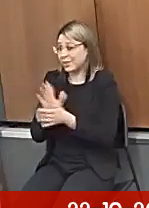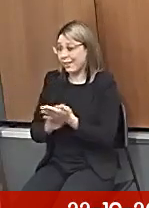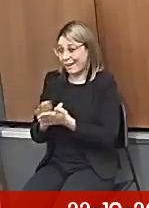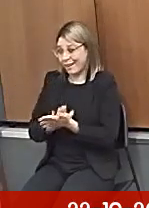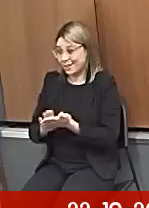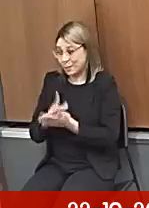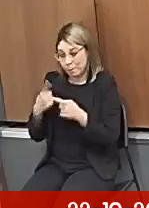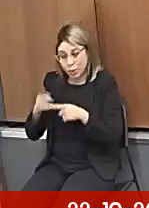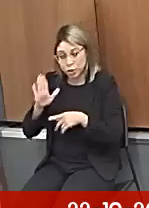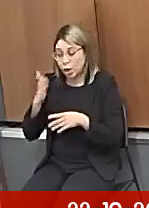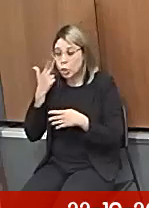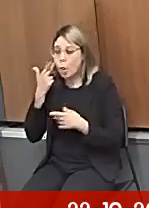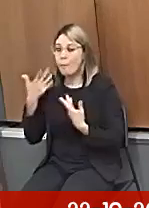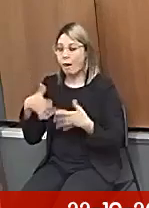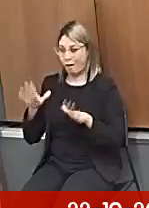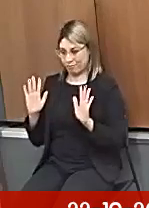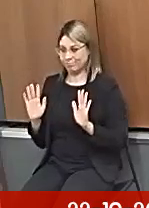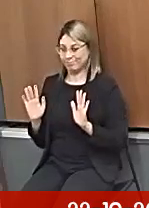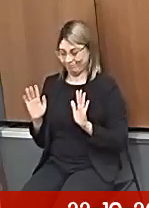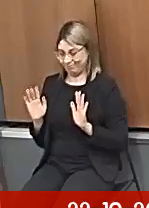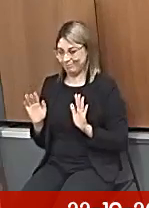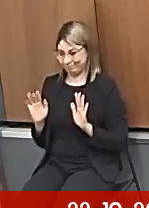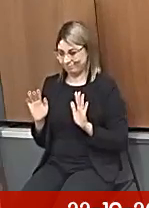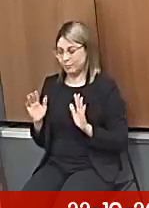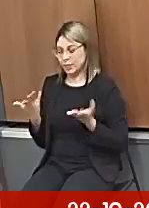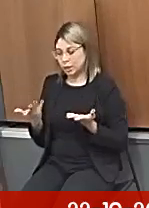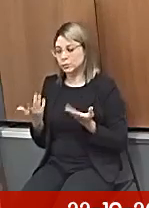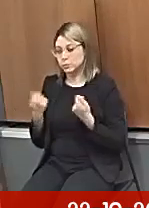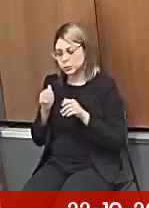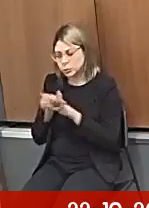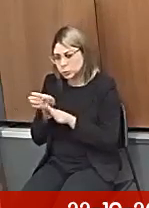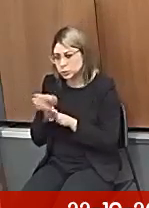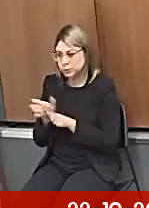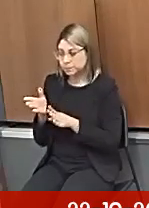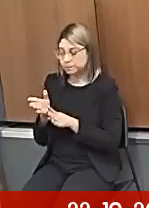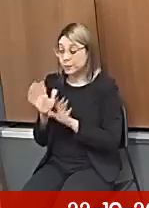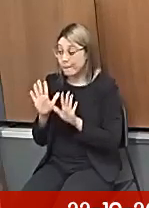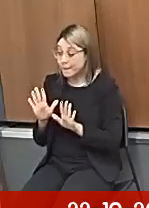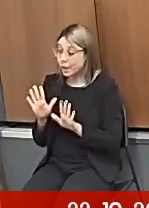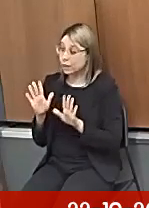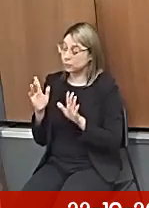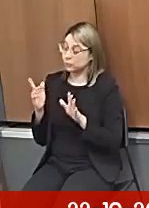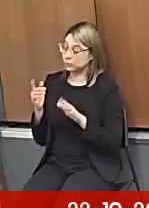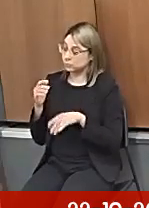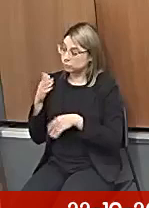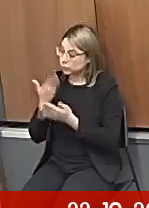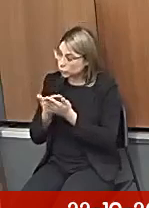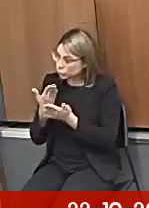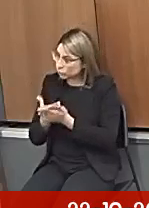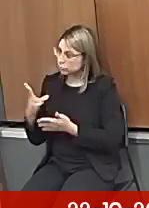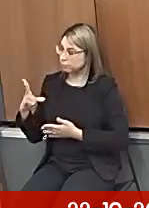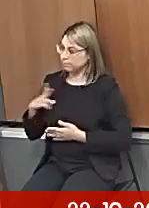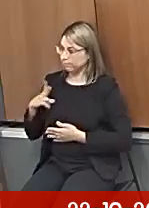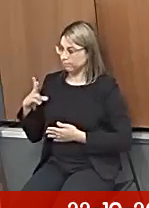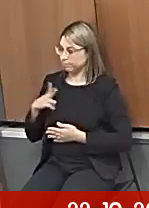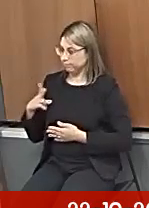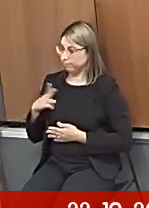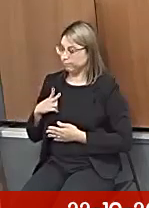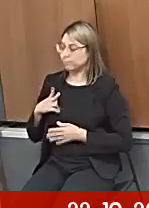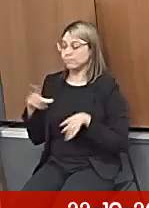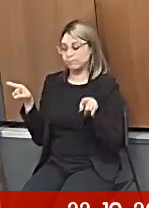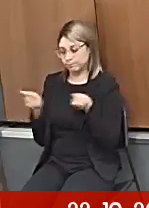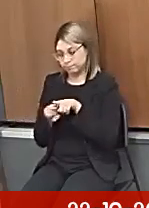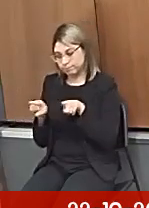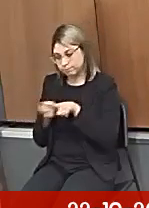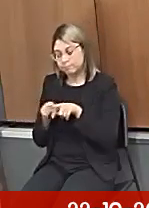de protagonismo nesse sentido, de orientação. Mas isso é preciso que as escolas particulares, é preciso